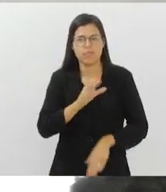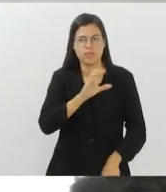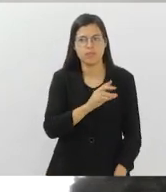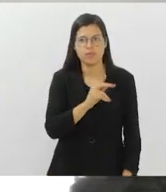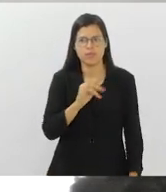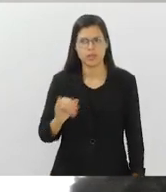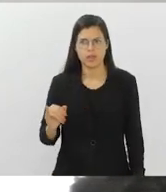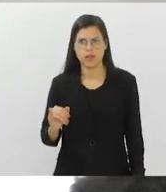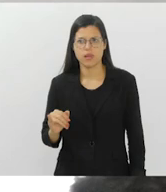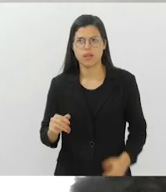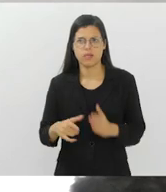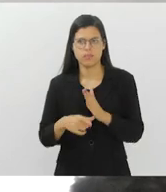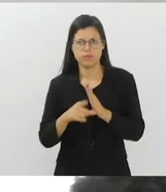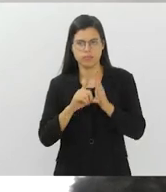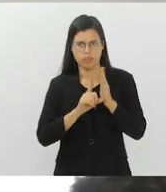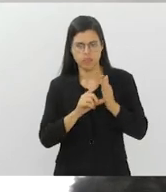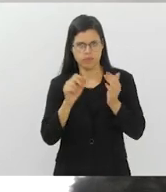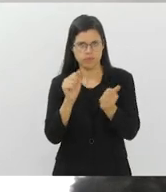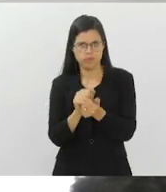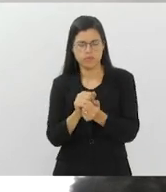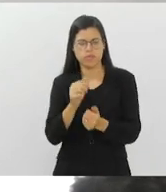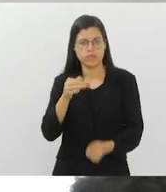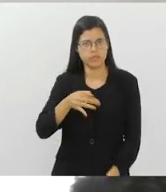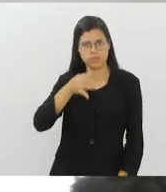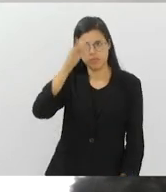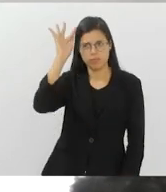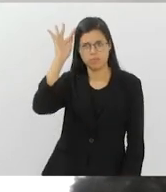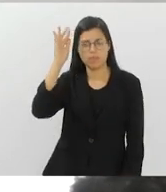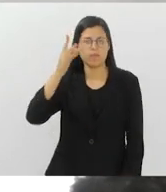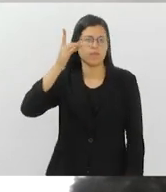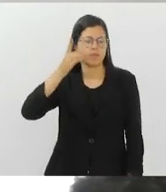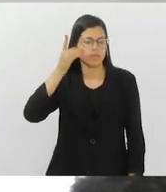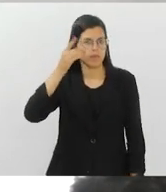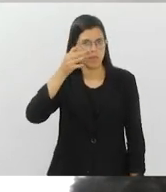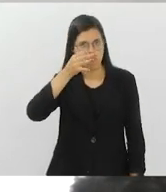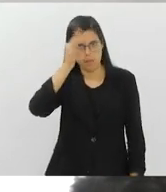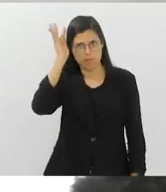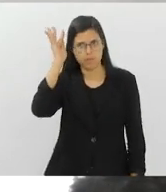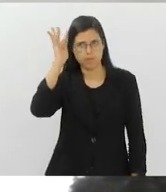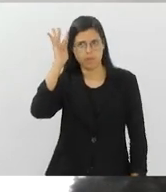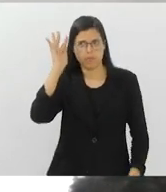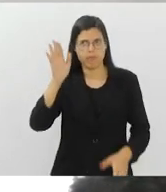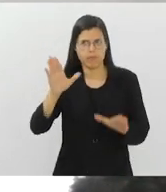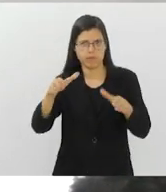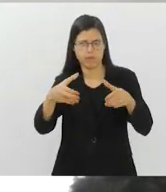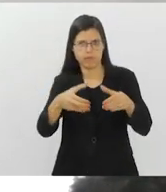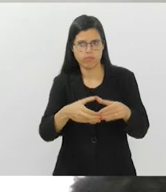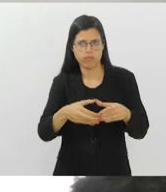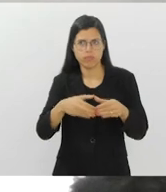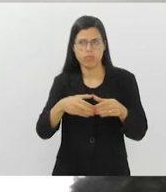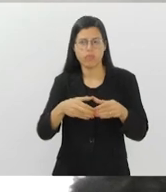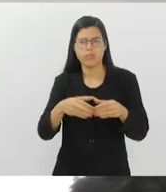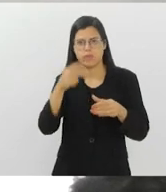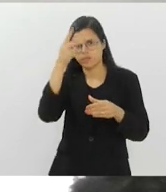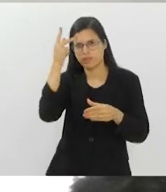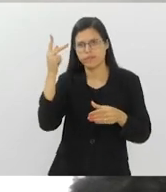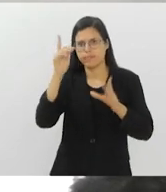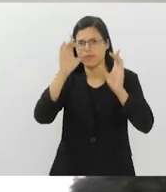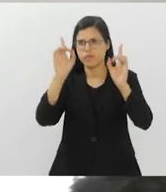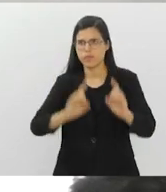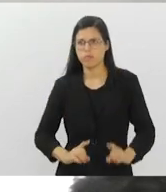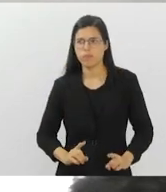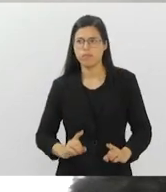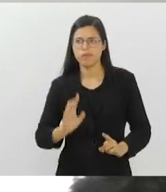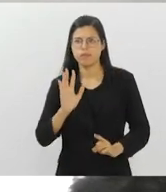disso, eu, junto com o Fred Pacheco, o deputado Fred Pacheco, eu faço parte da comissão da pessoa com deficiência. Já